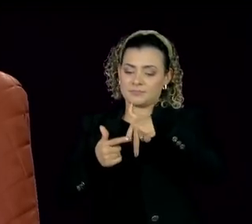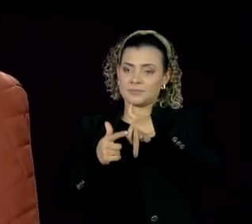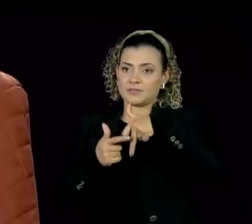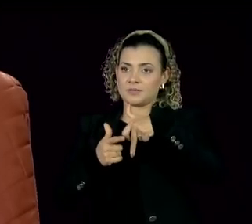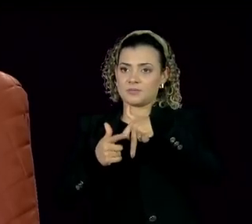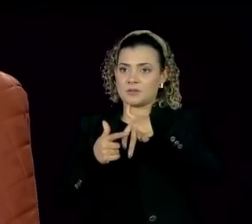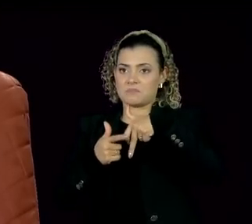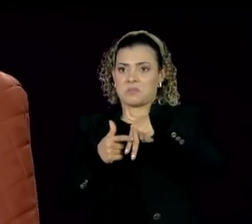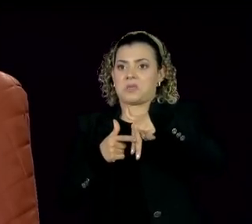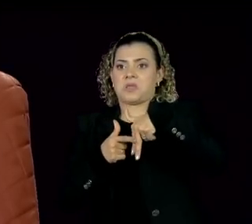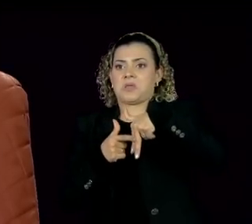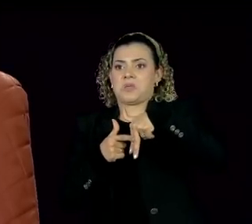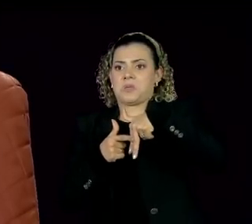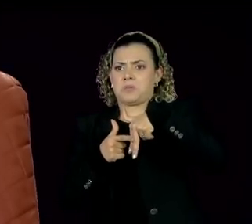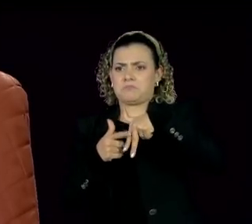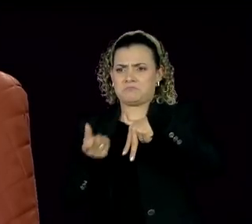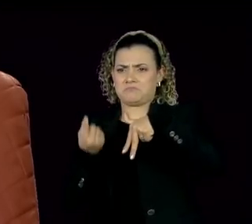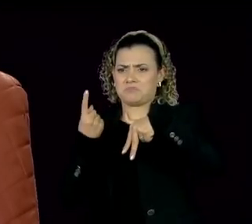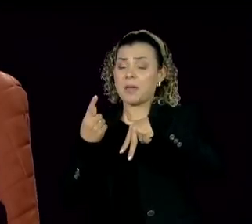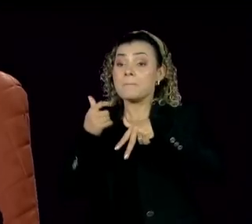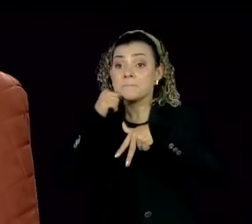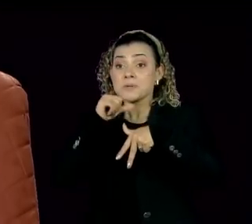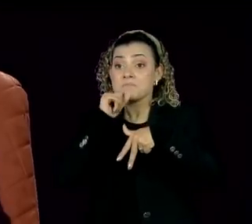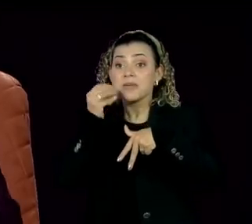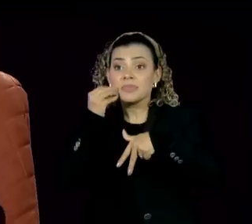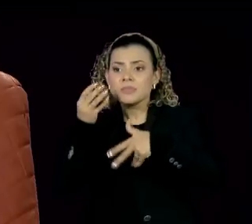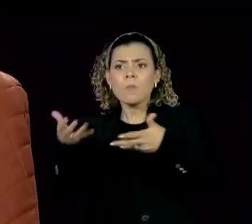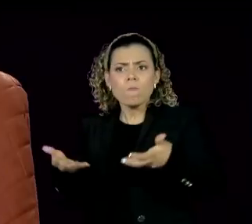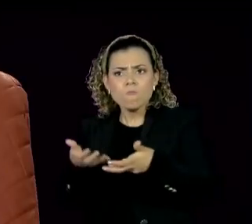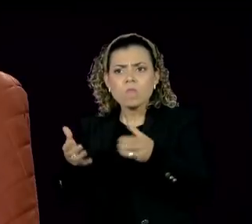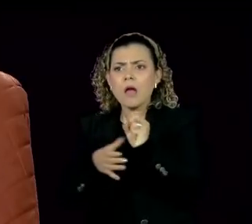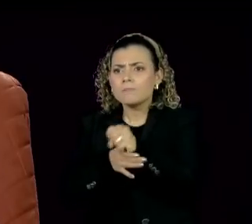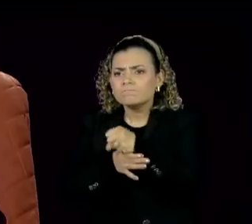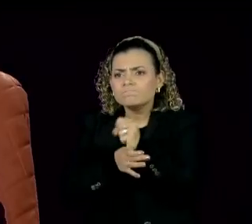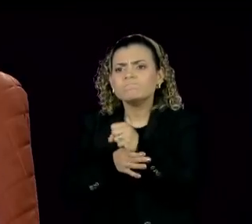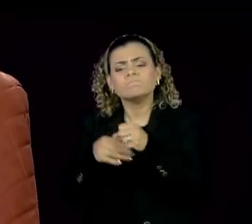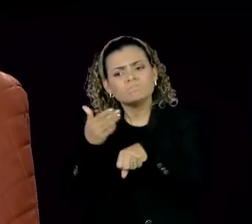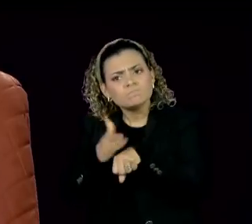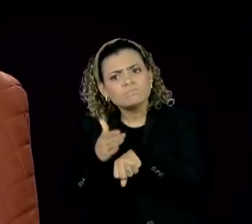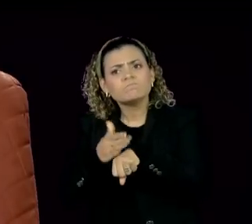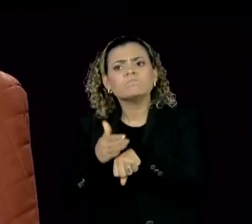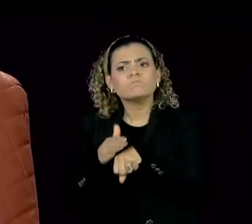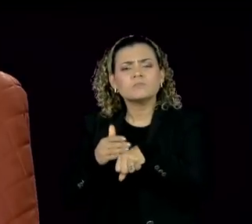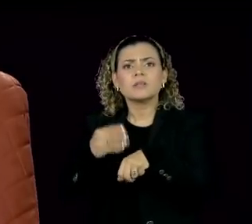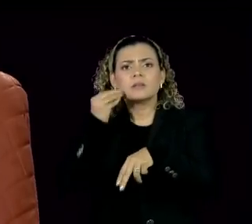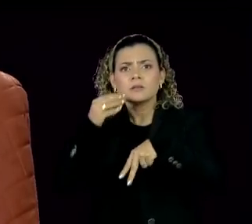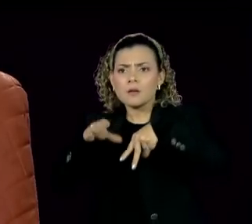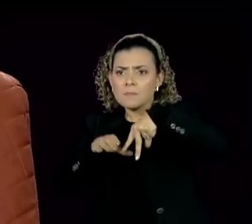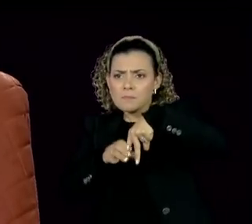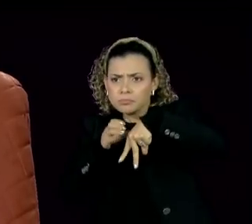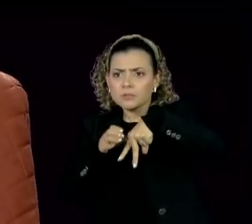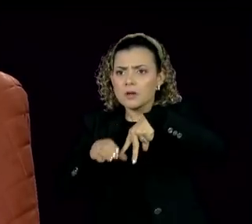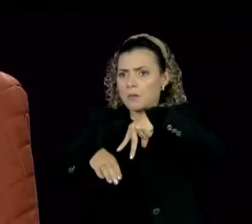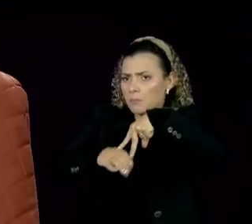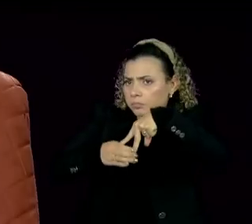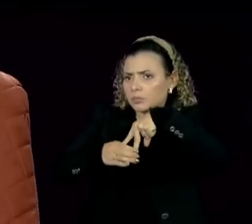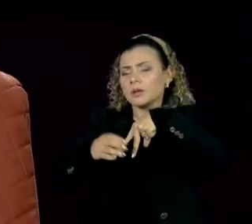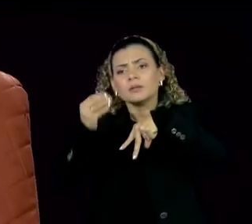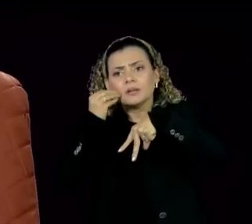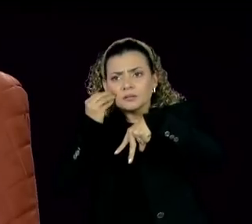minha mãe, durante muito tempo, tentou com vários ortopedistas, botava aquela botinha para tentar